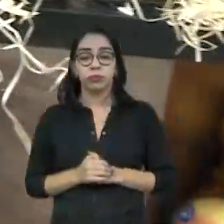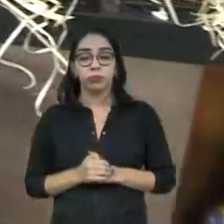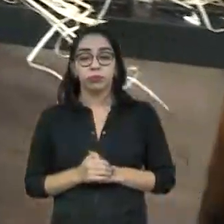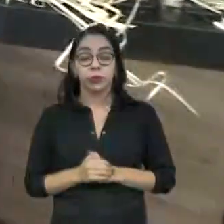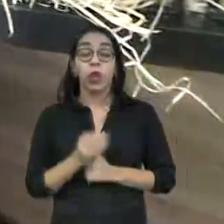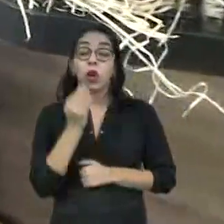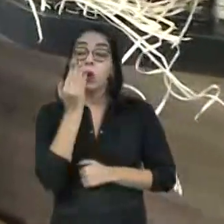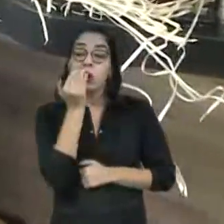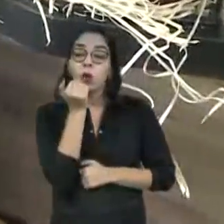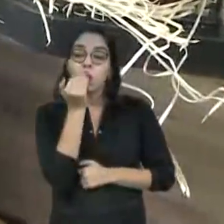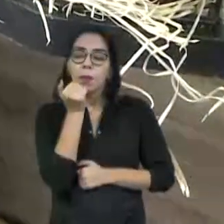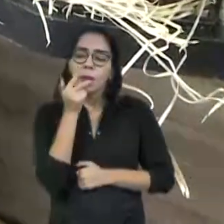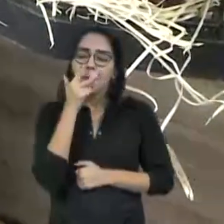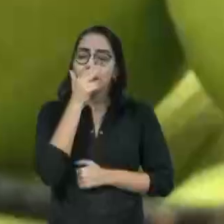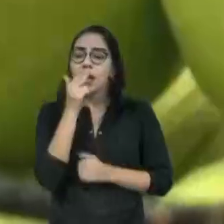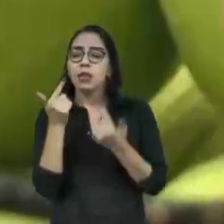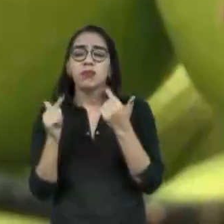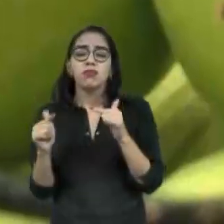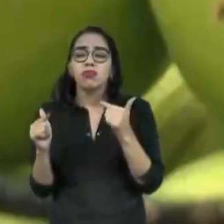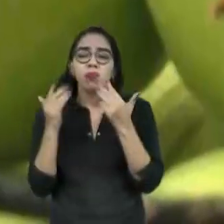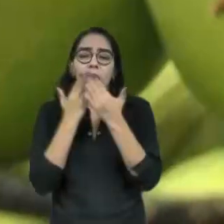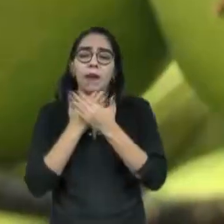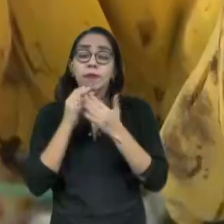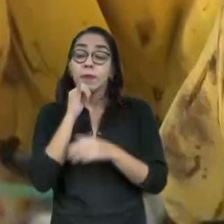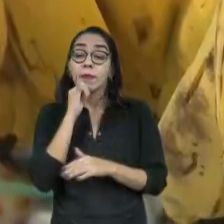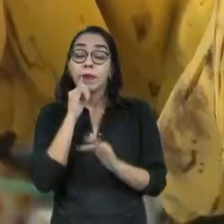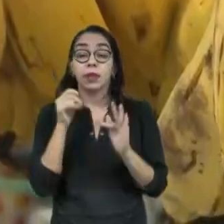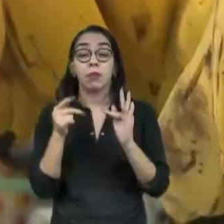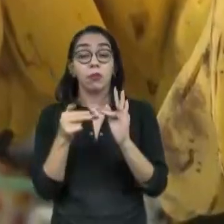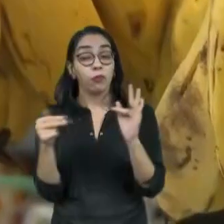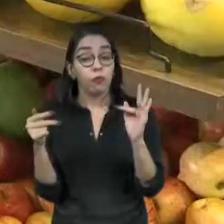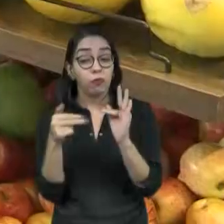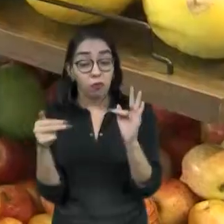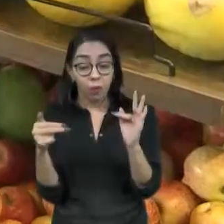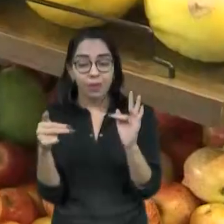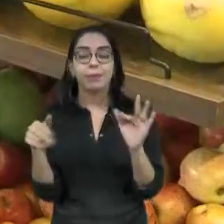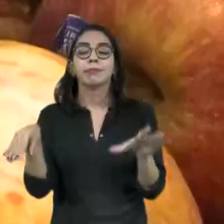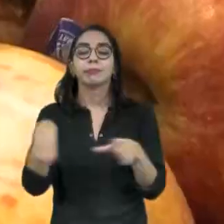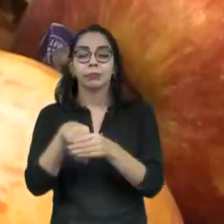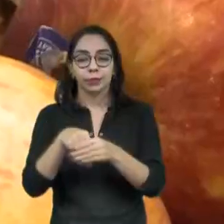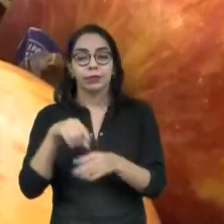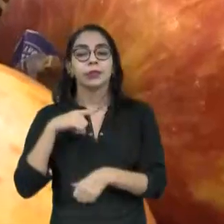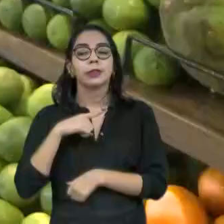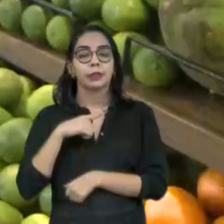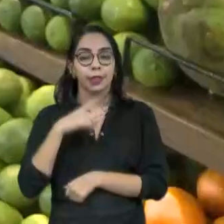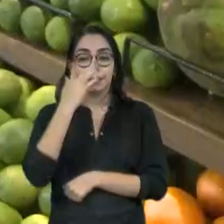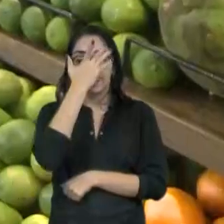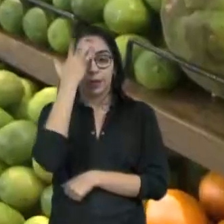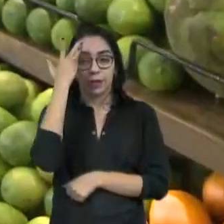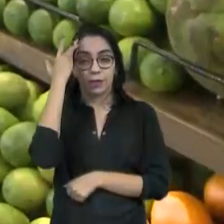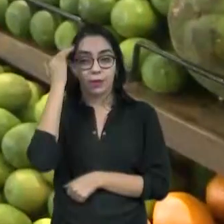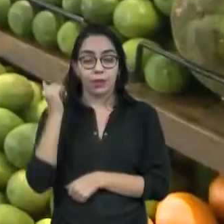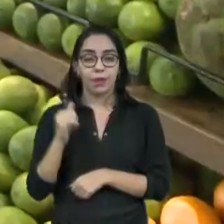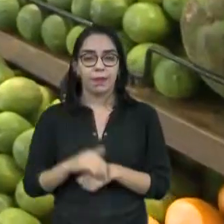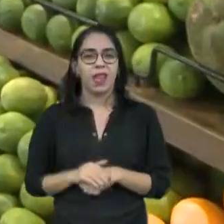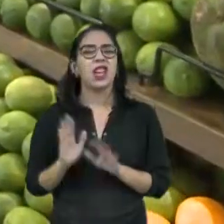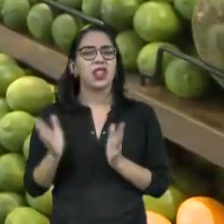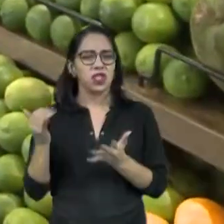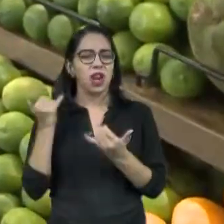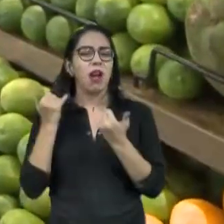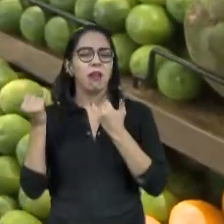alimentos que aparentam não ter açúcar com as frutas contém muita gente já sabe disso já ouvi